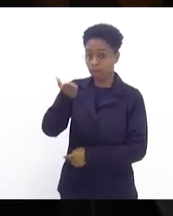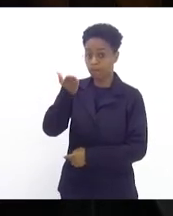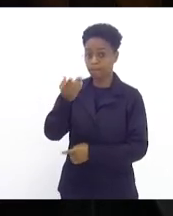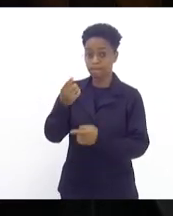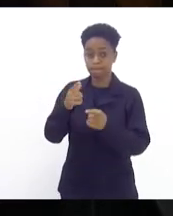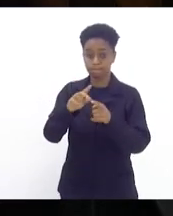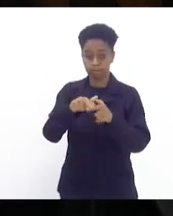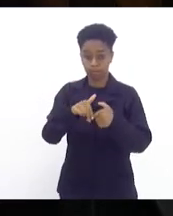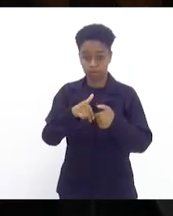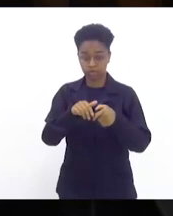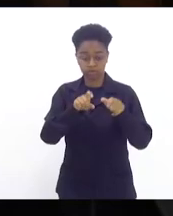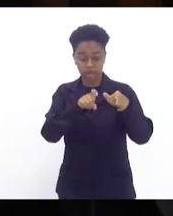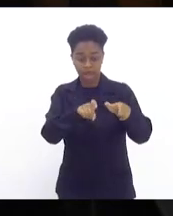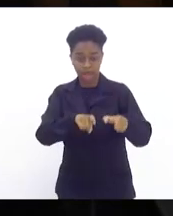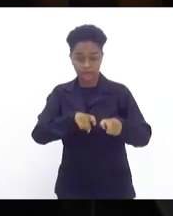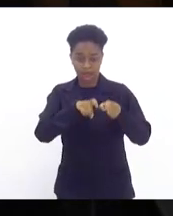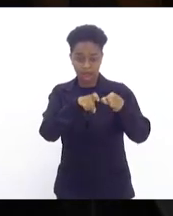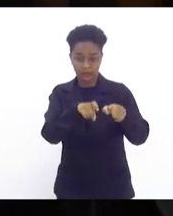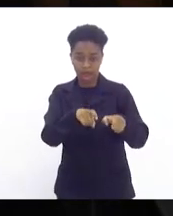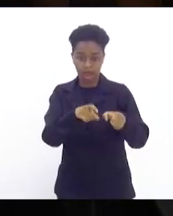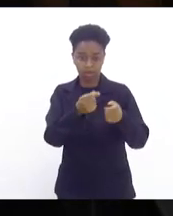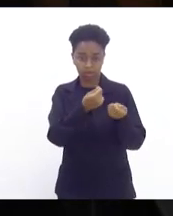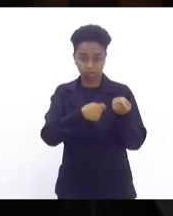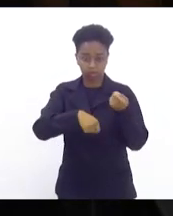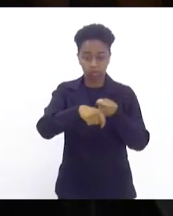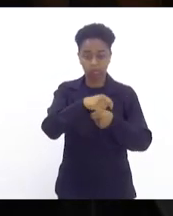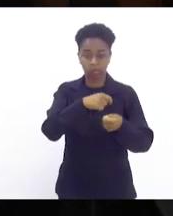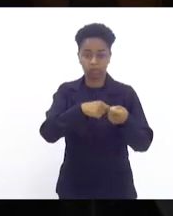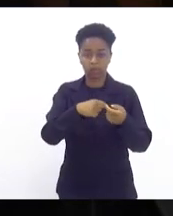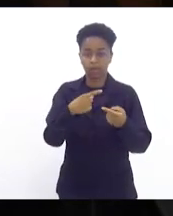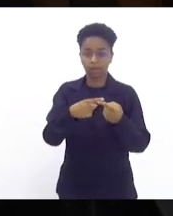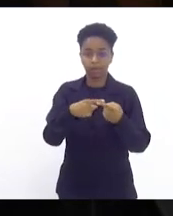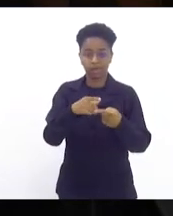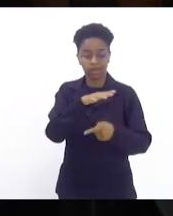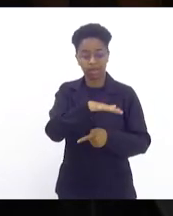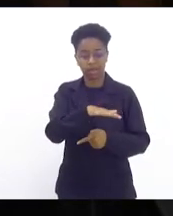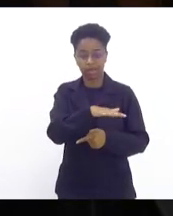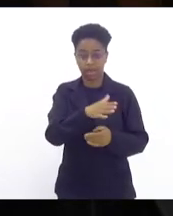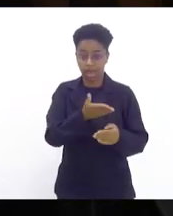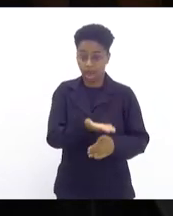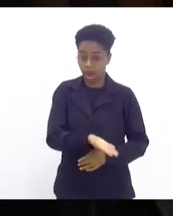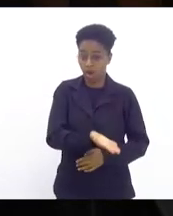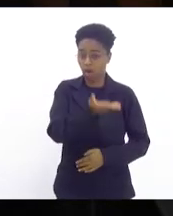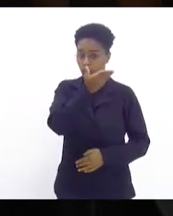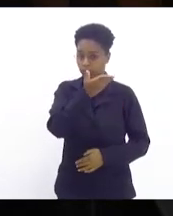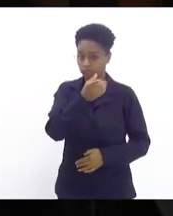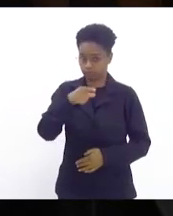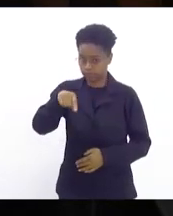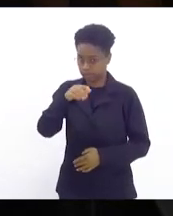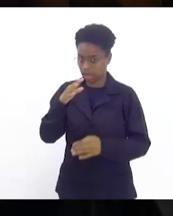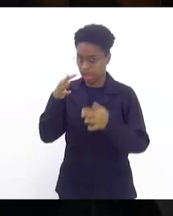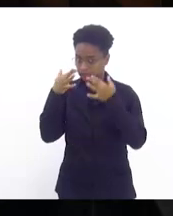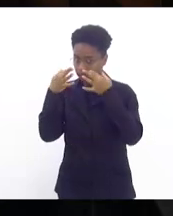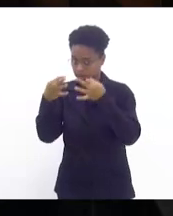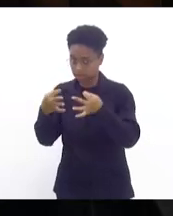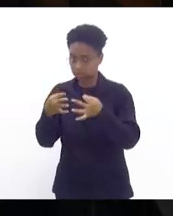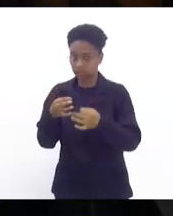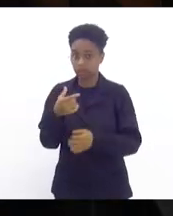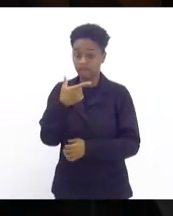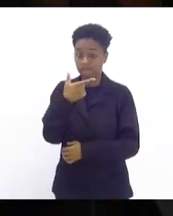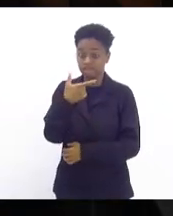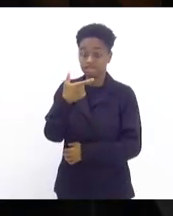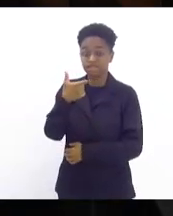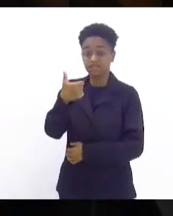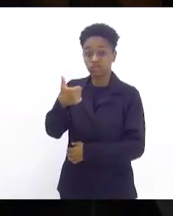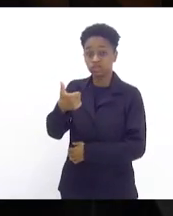agronegócio que cresceu não cai da cadeira não deputado mas de